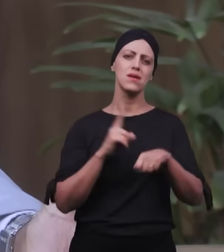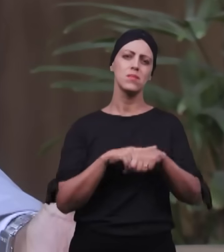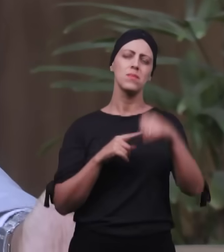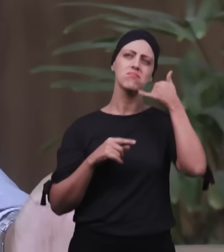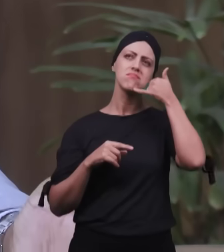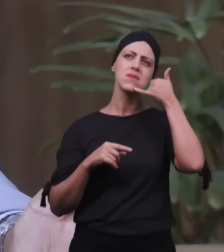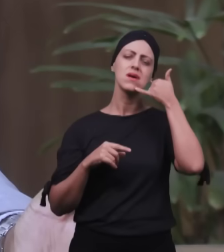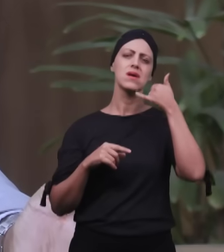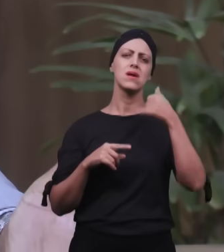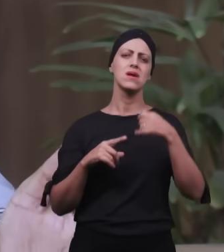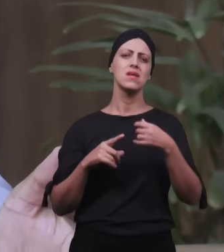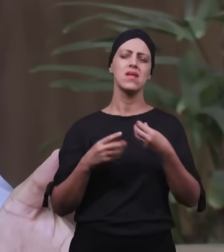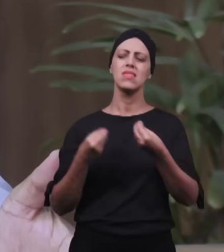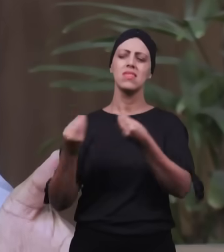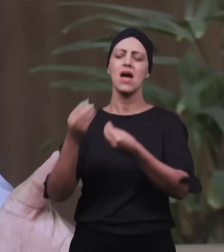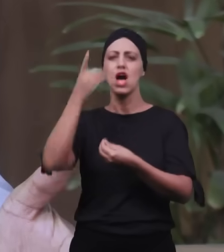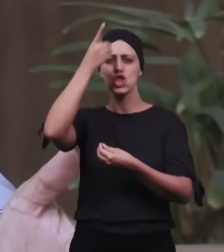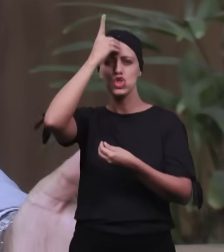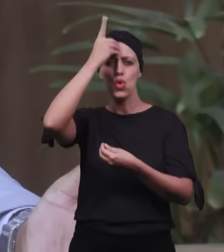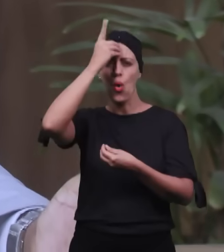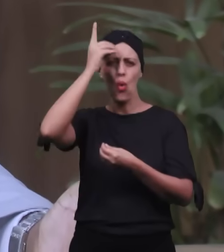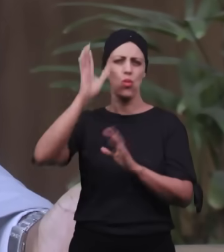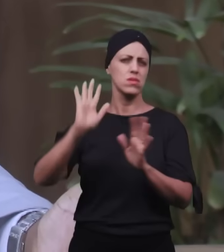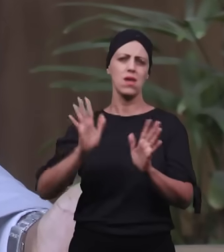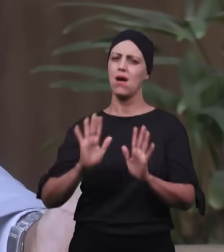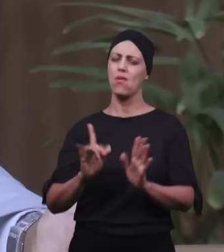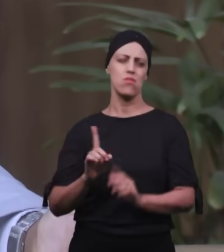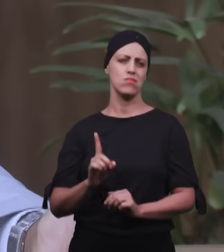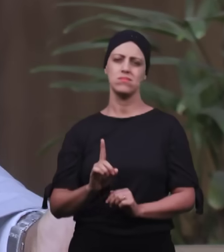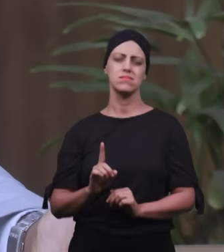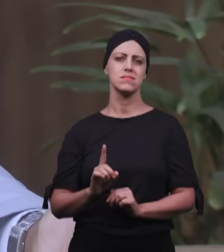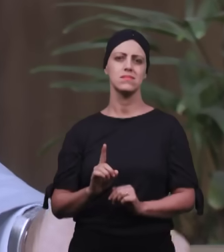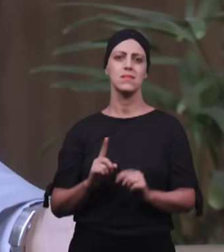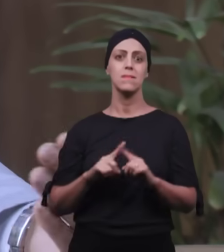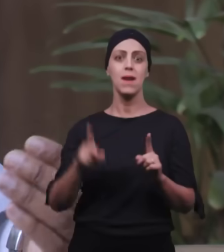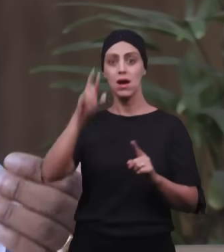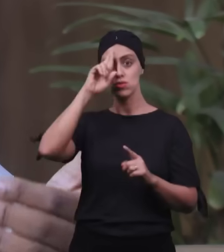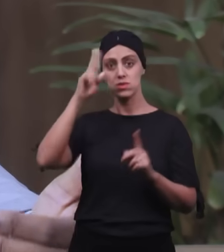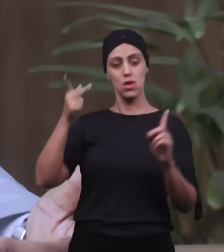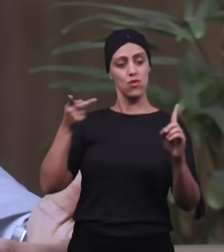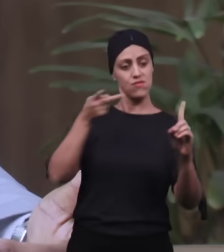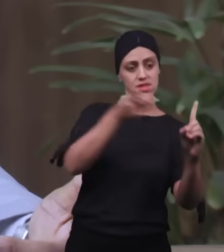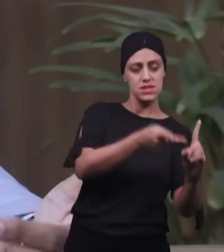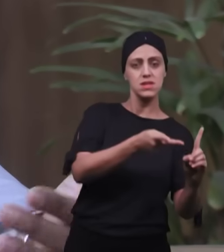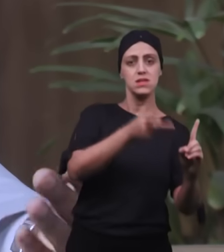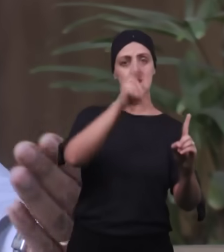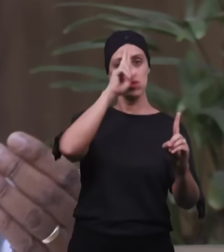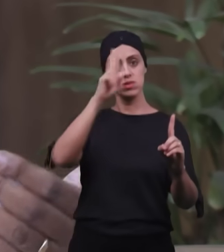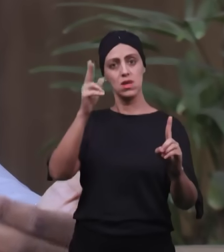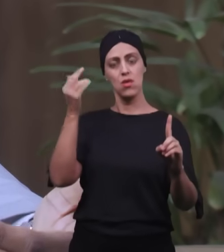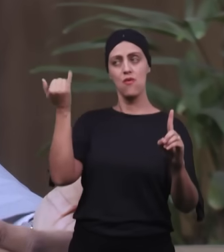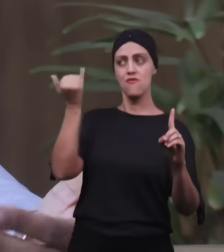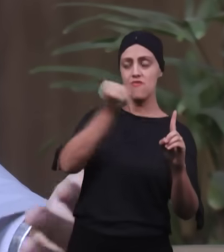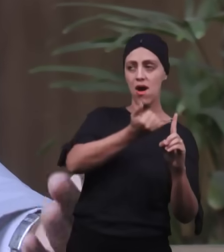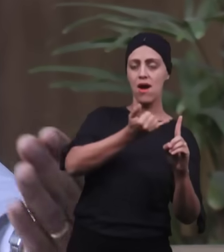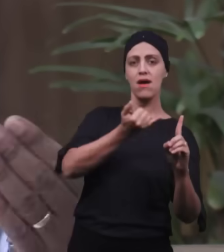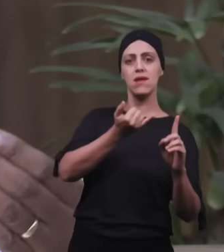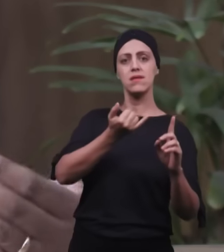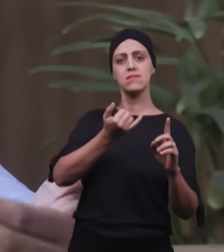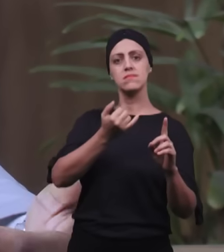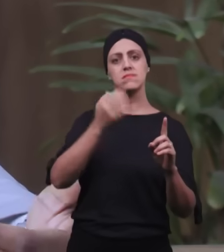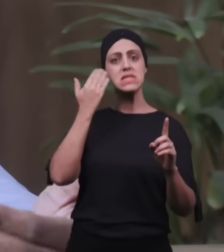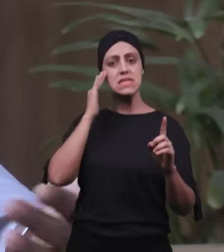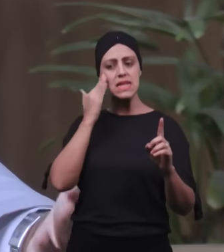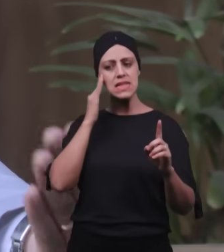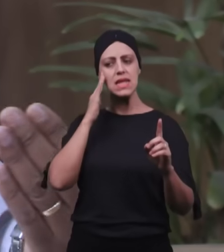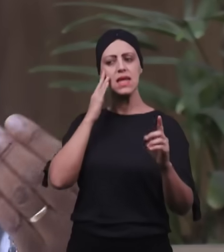0800 nós não entregamos dons via telefone né mas o senhor nos visita o Senhor nos fala nos dá